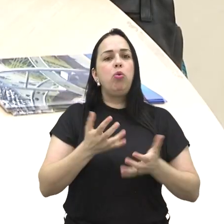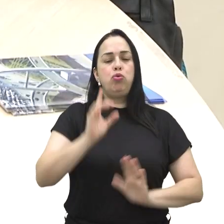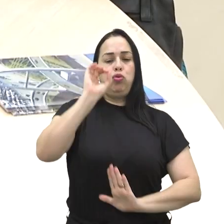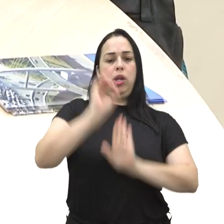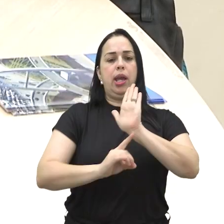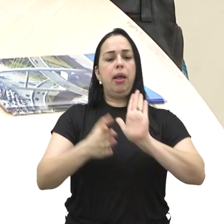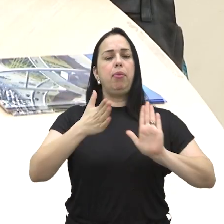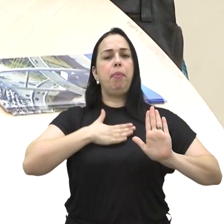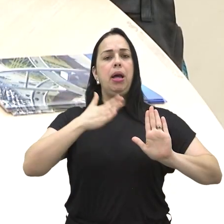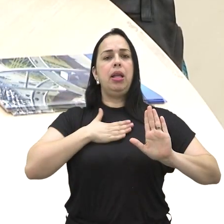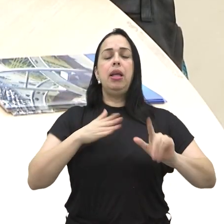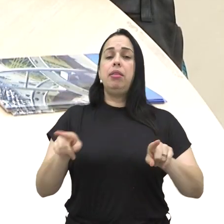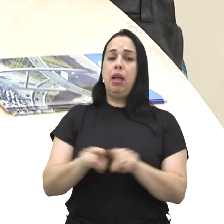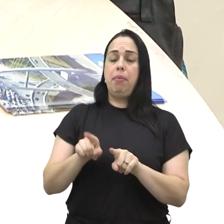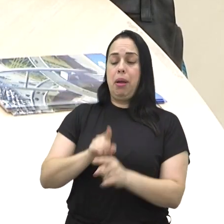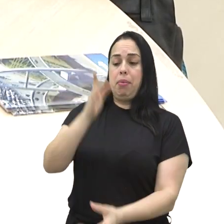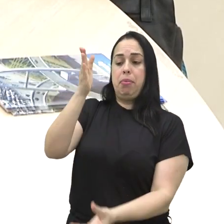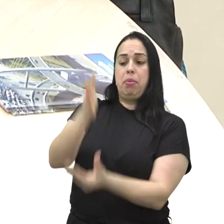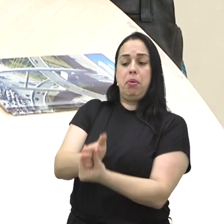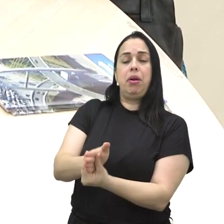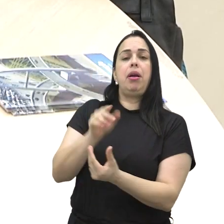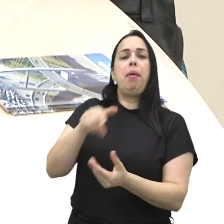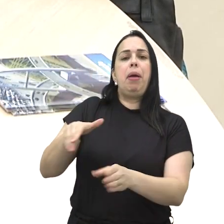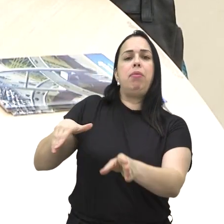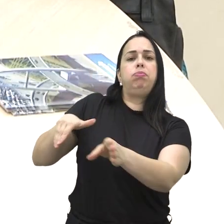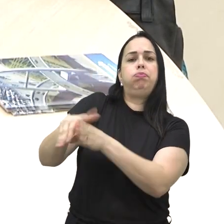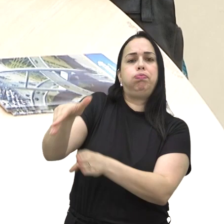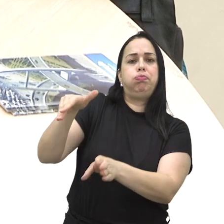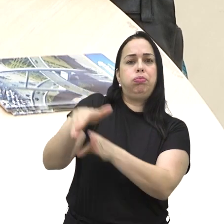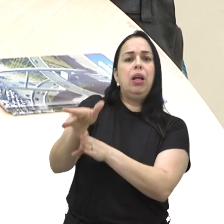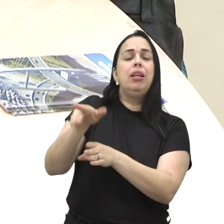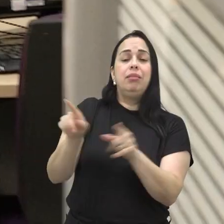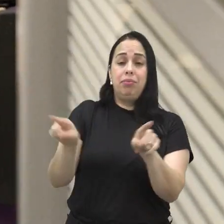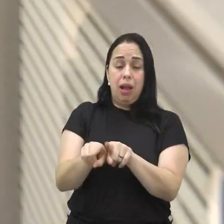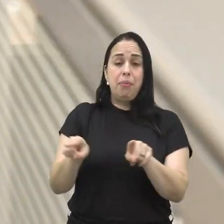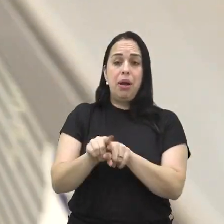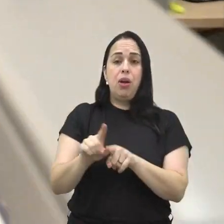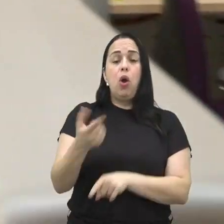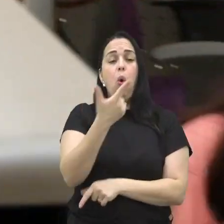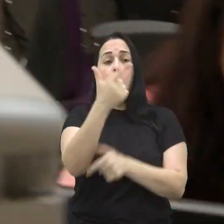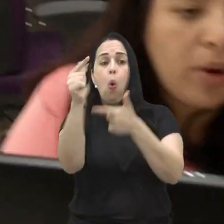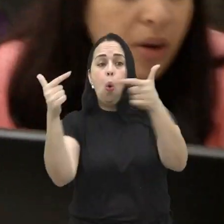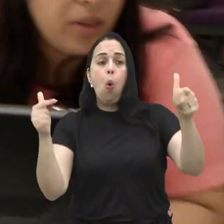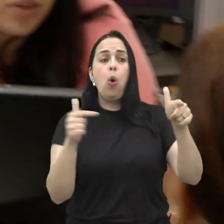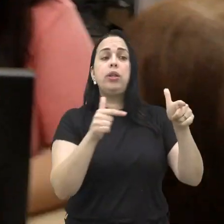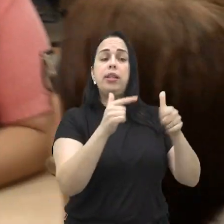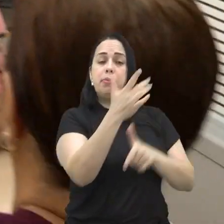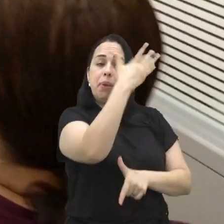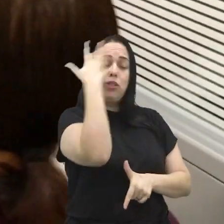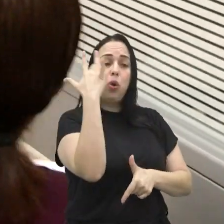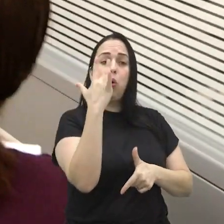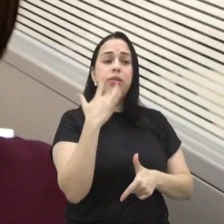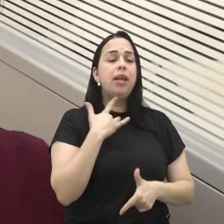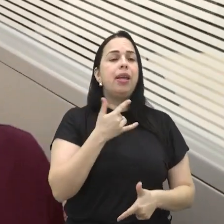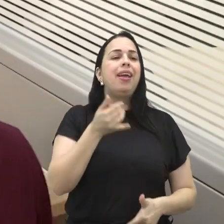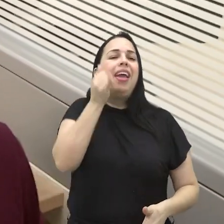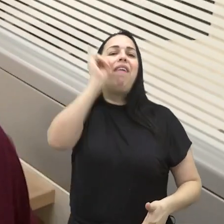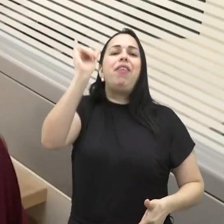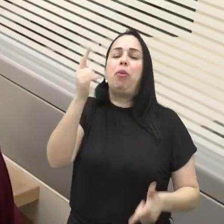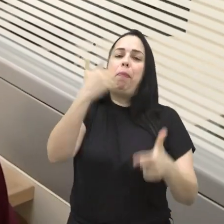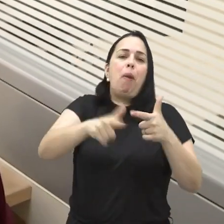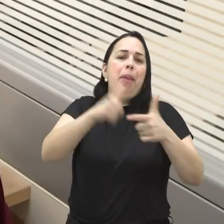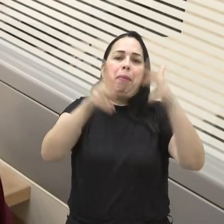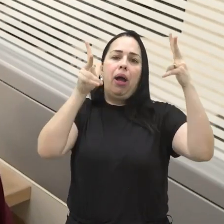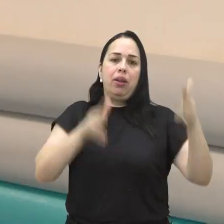de um processo também tem caráter instrutivo e pode servir de exemplo para que outros consumidores não enfrentem